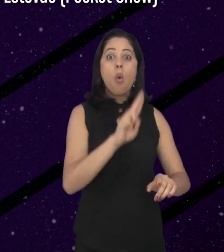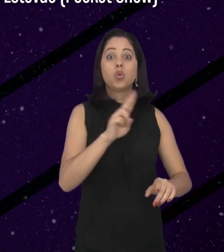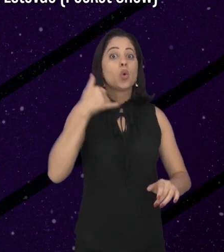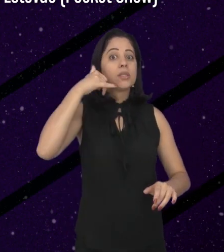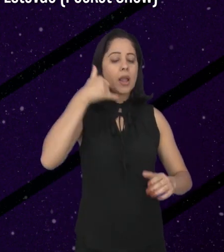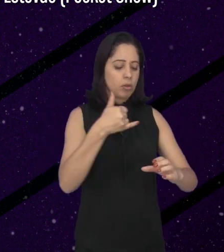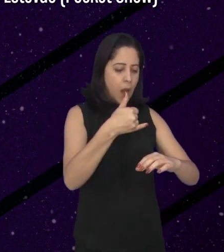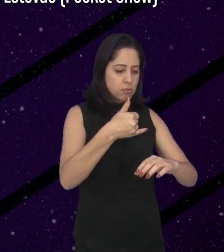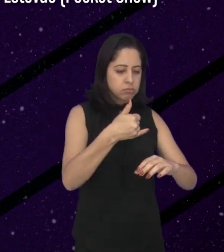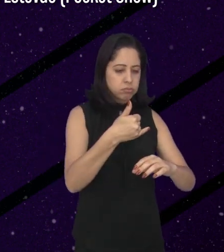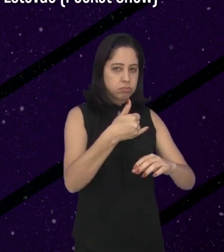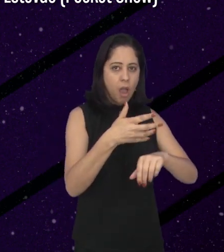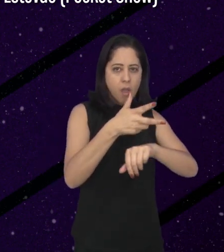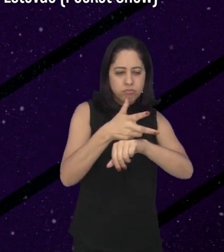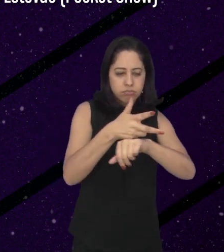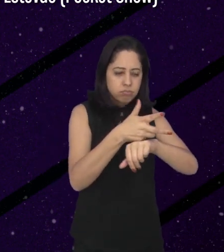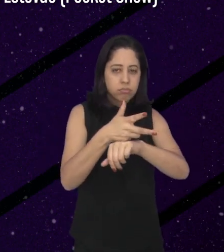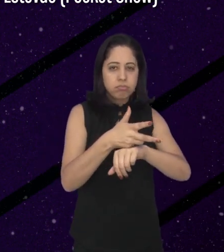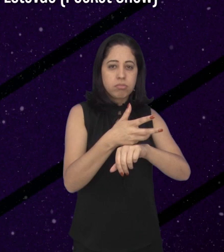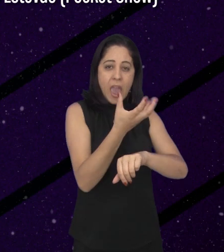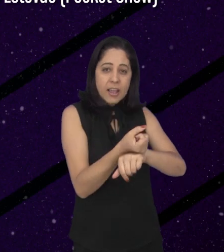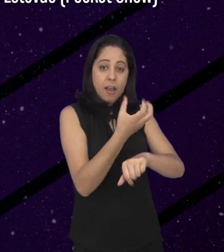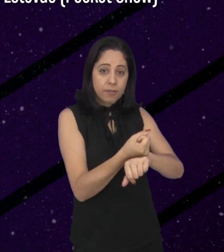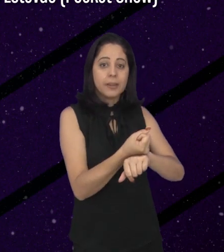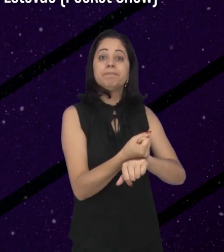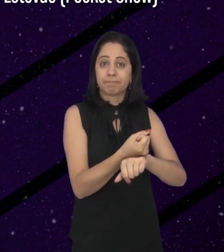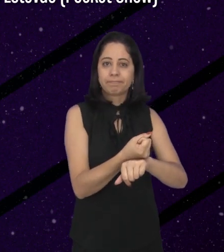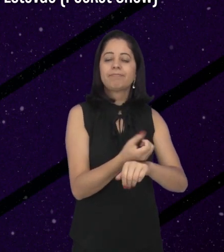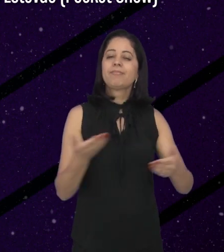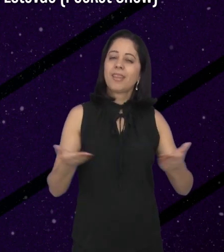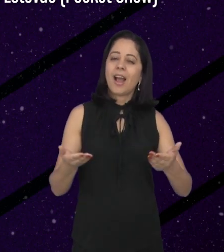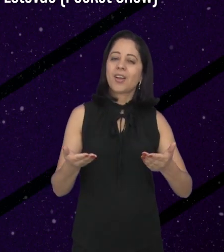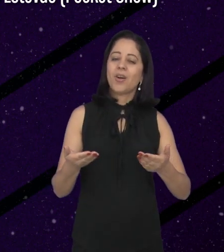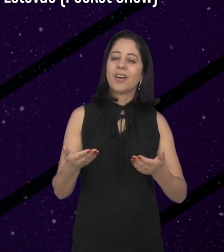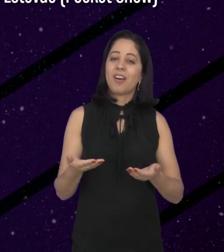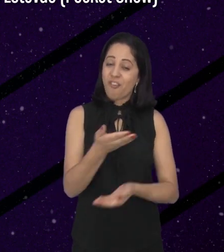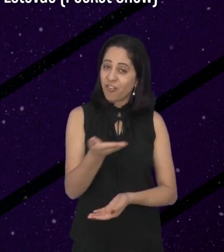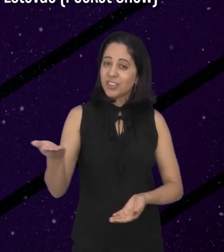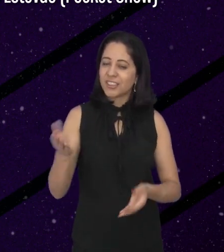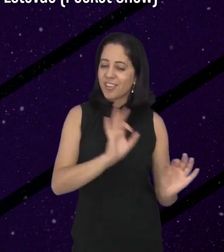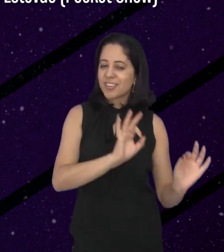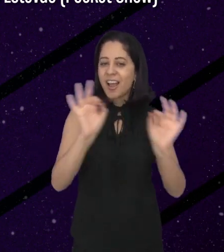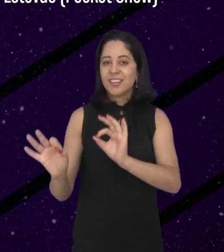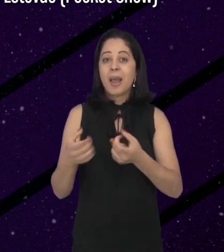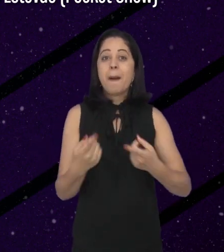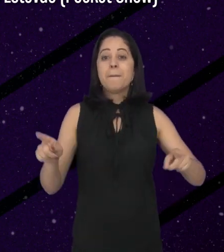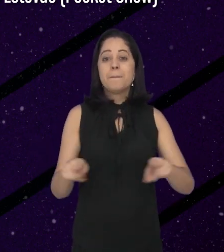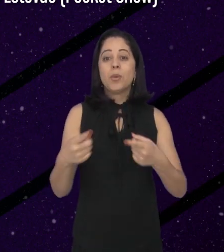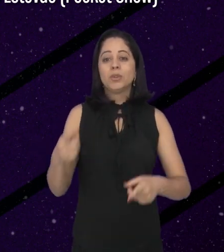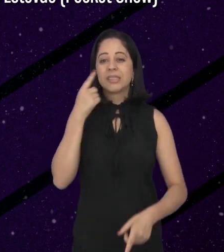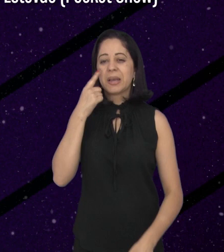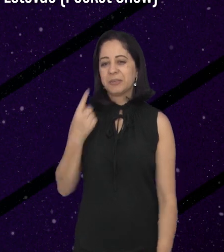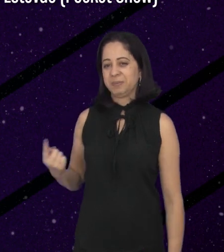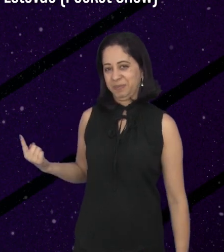celular. Muito talento e dedicação, né? Gente, olha, sem mais delongas, eu quero apresentar para vocês agora Quero Me Despir do